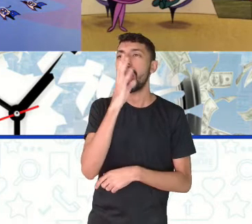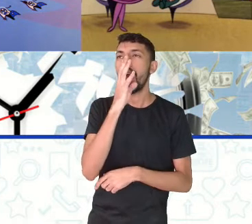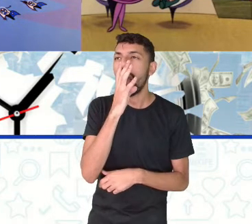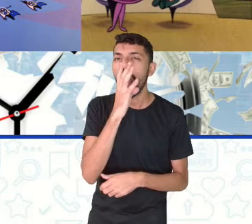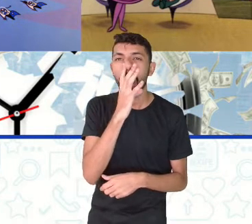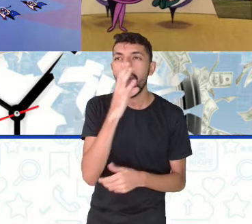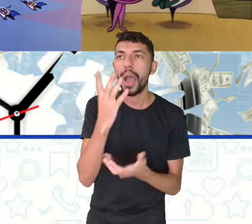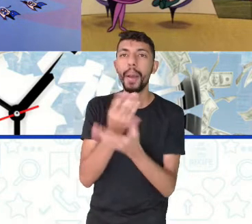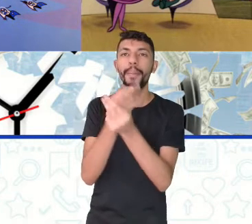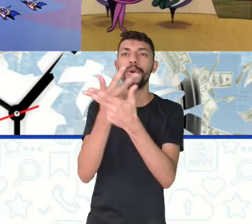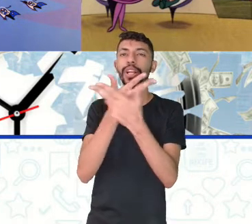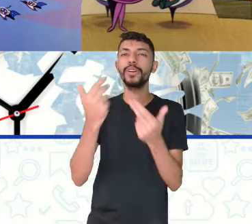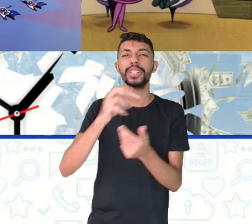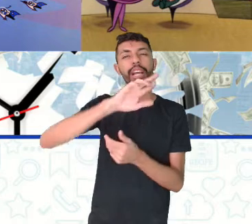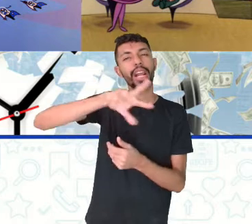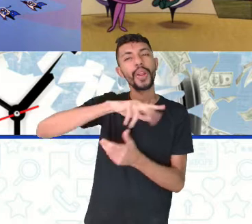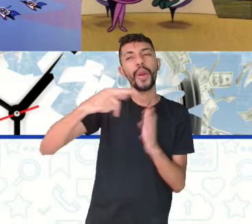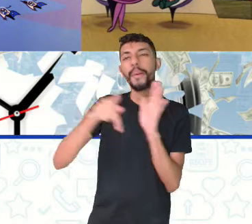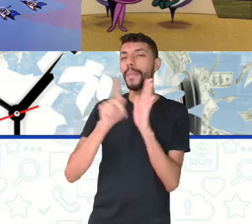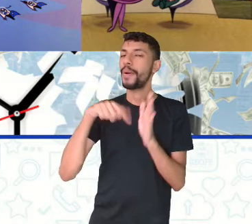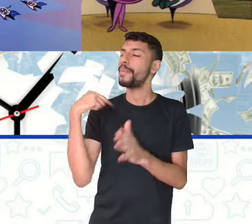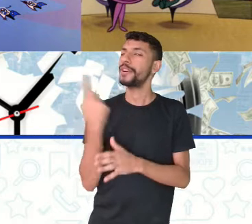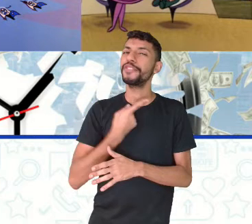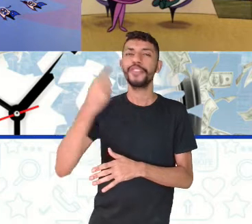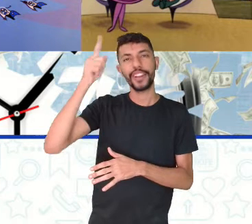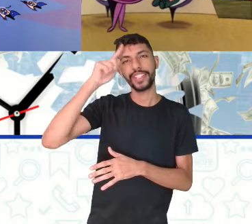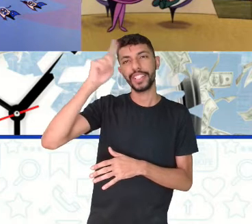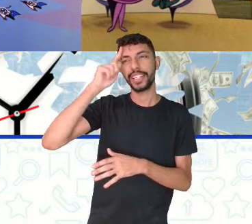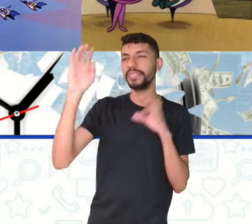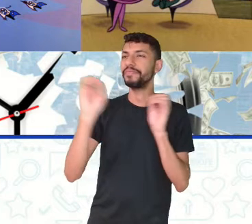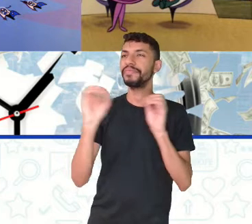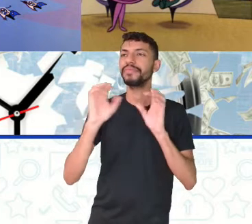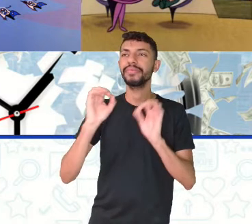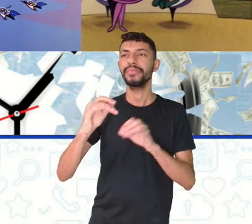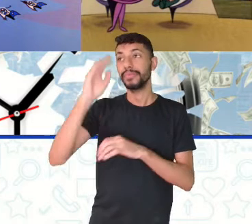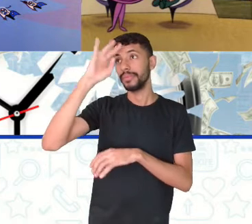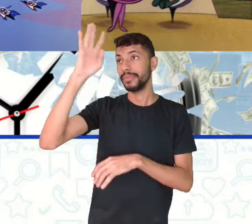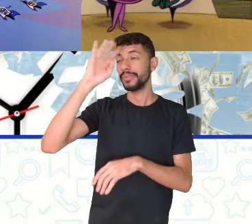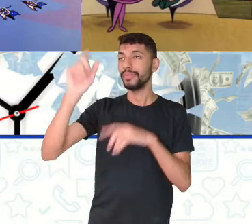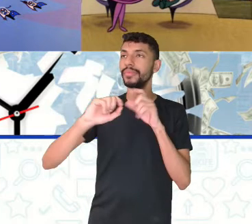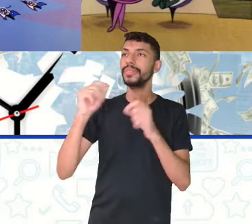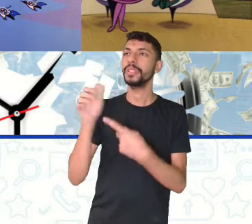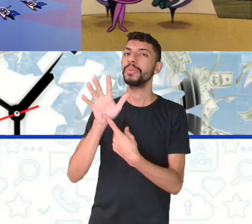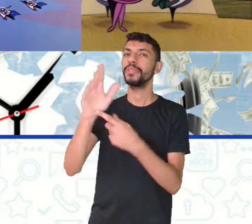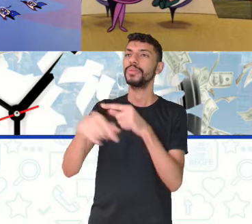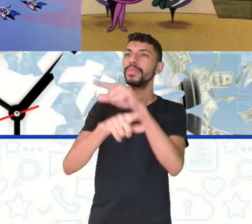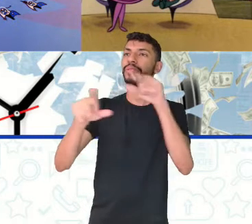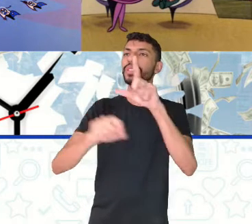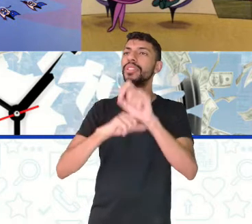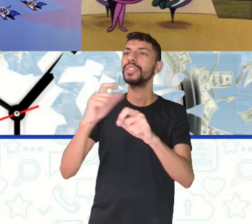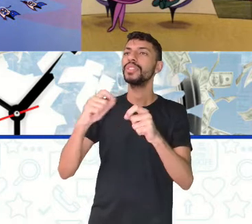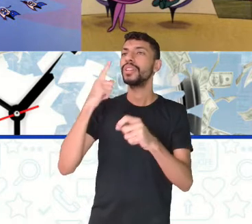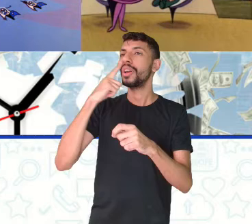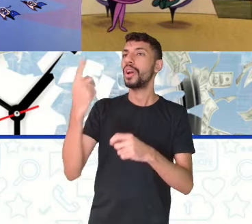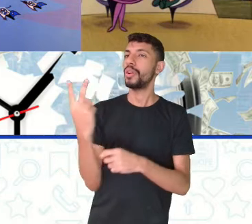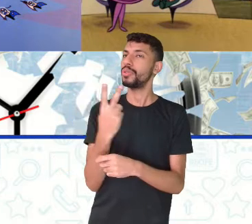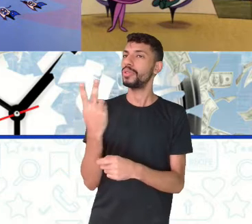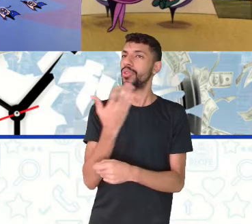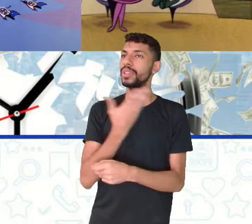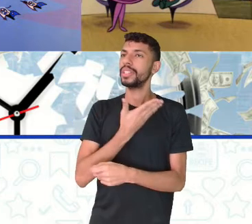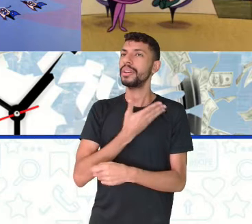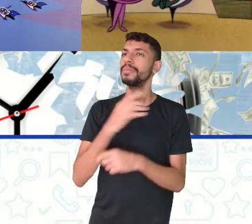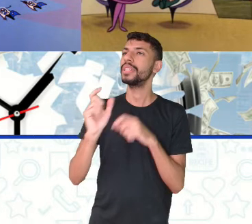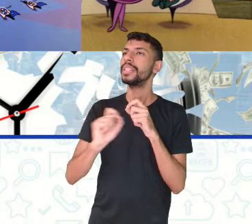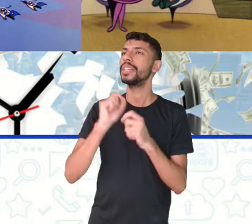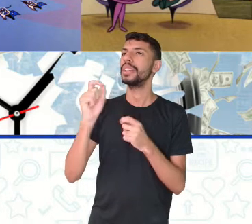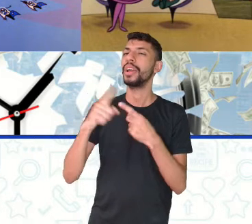que não fazia parte do nosso dia a dia. Imagine, né? E aí eu estou colocando para vocês os dois amigos, né? Hanna